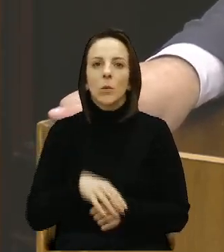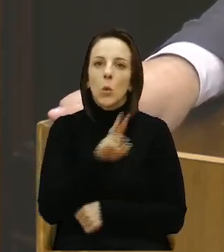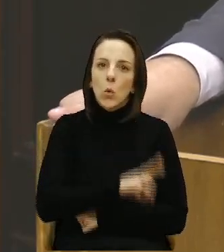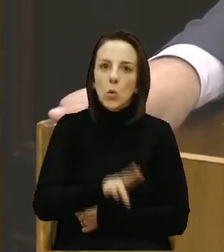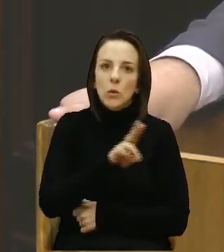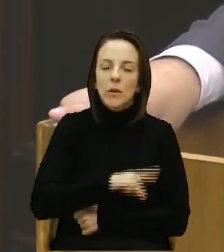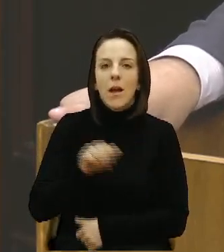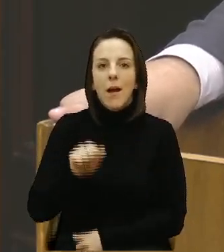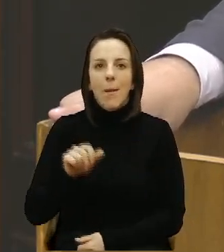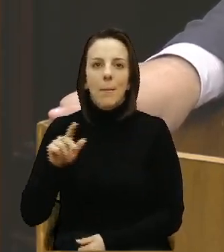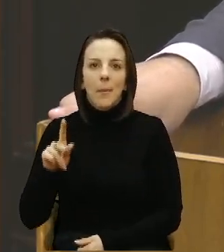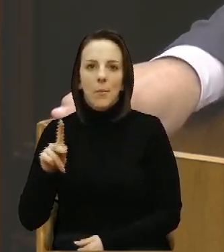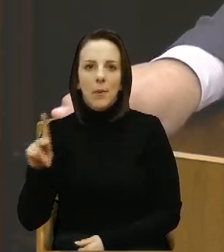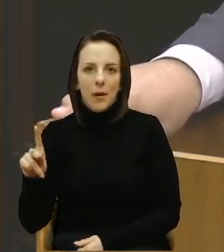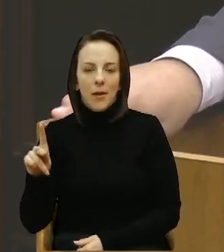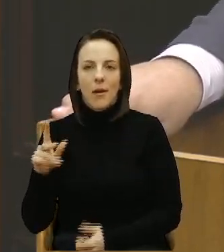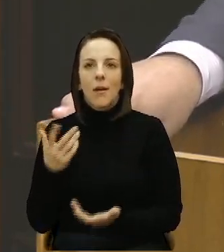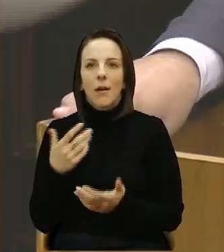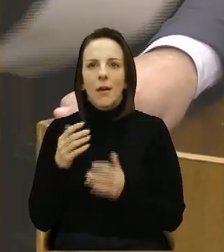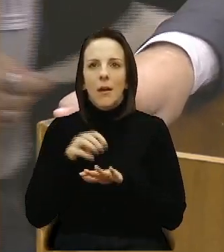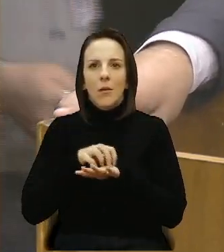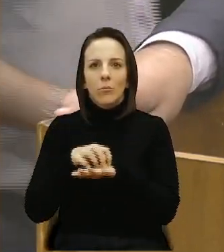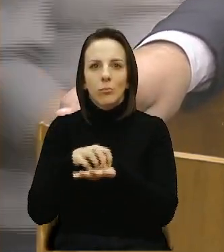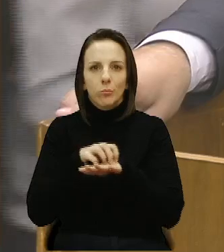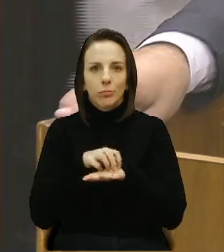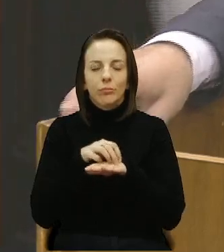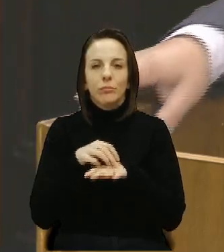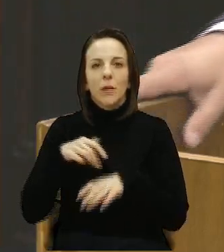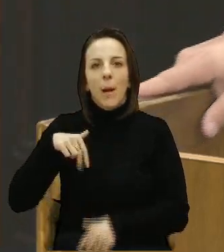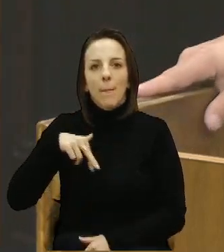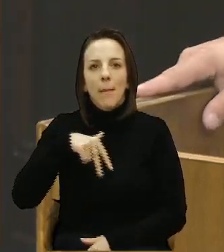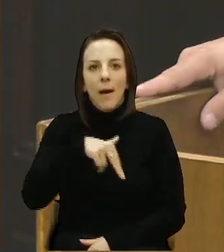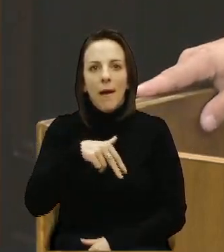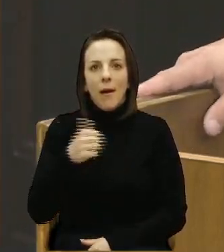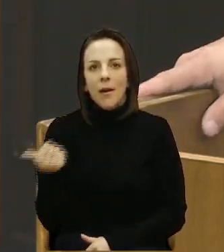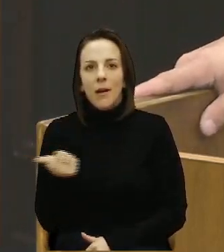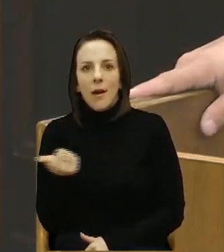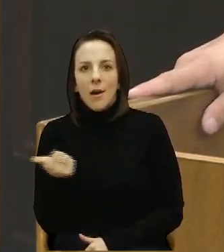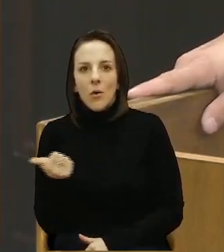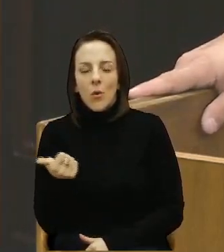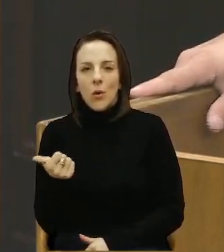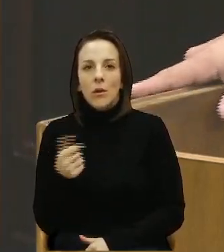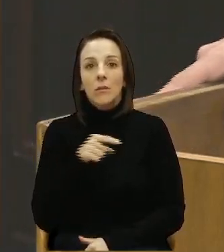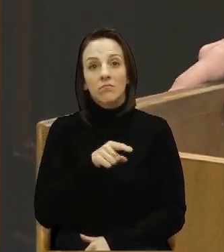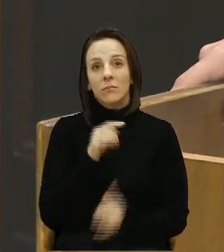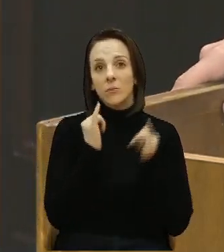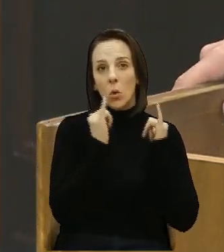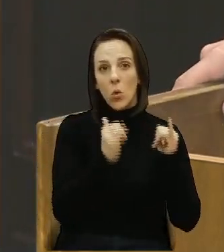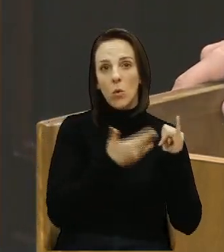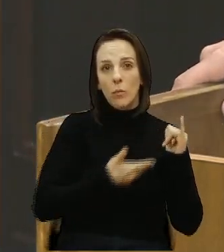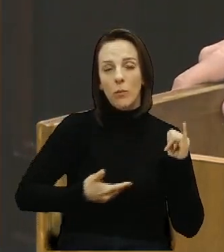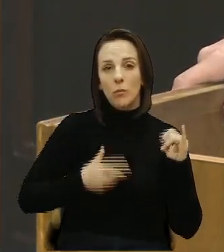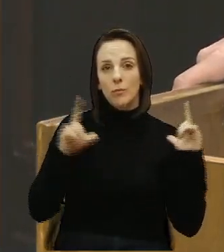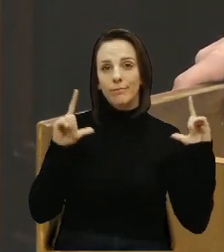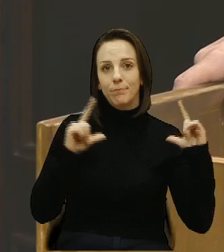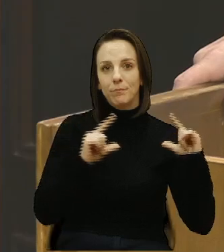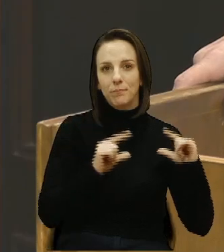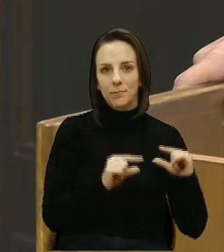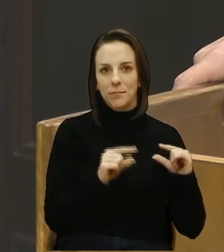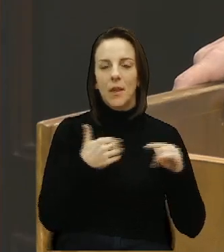a pé, de carona e menos no transporte público. Então eu queria deixar registrado, eu sou favorável a